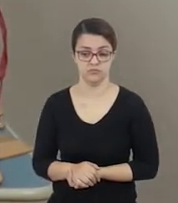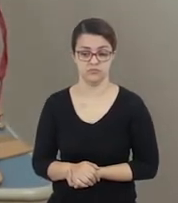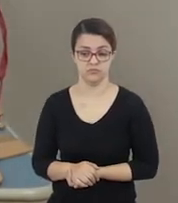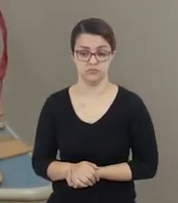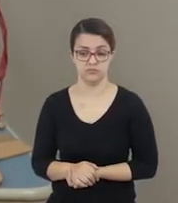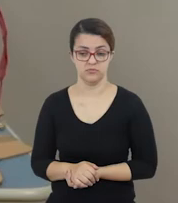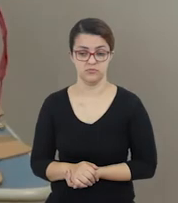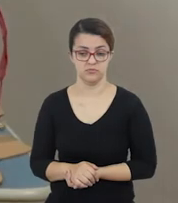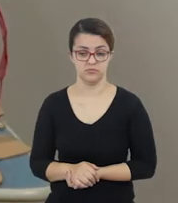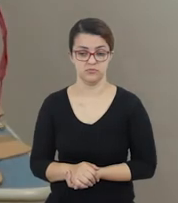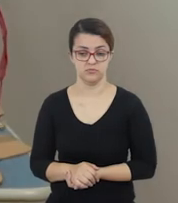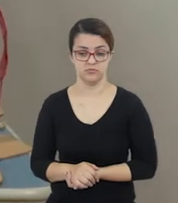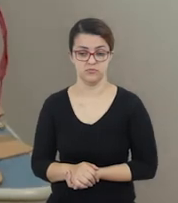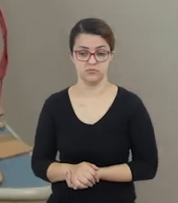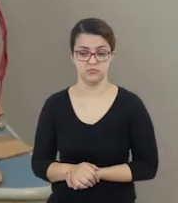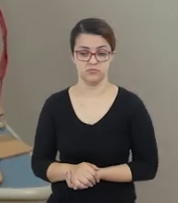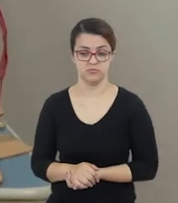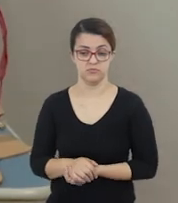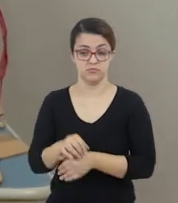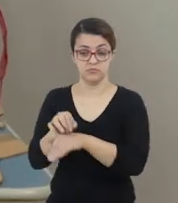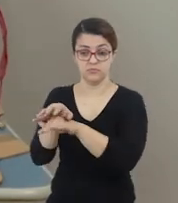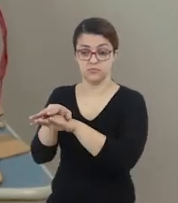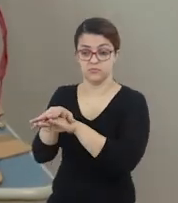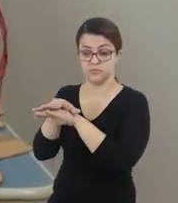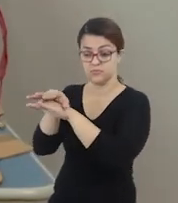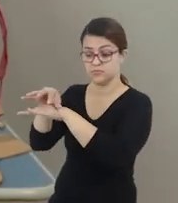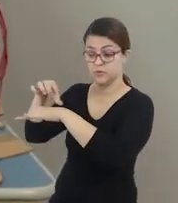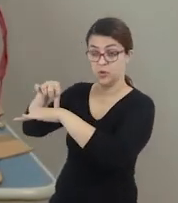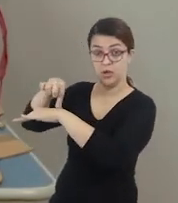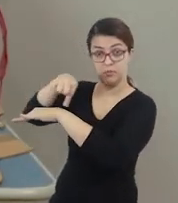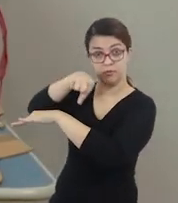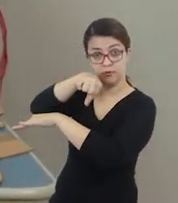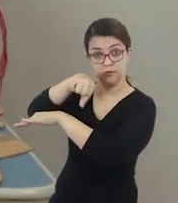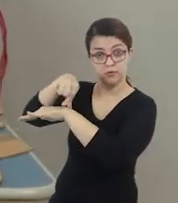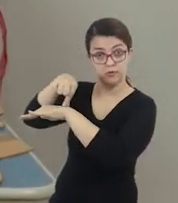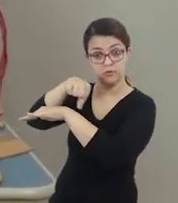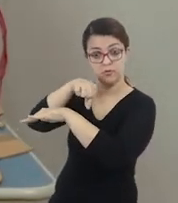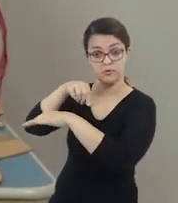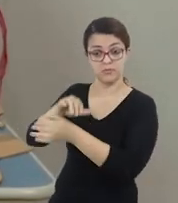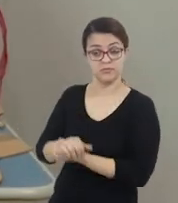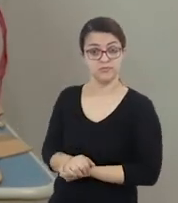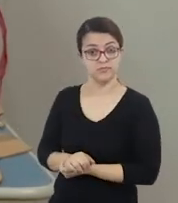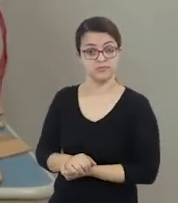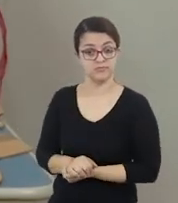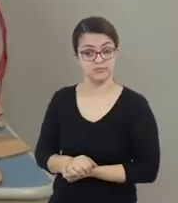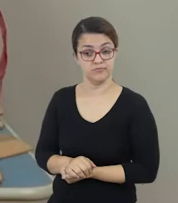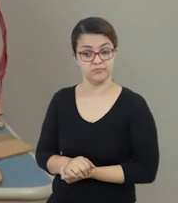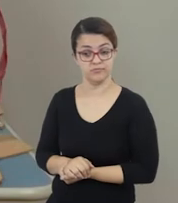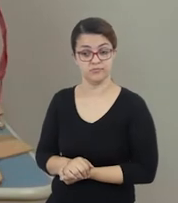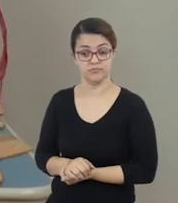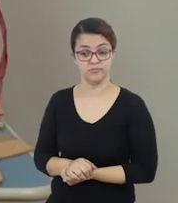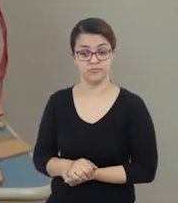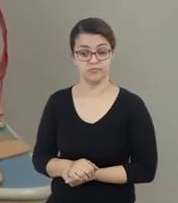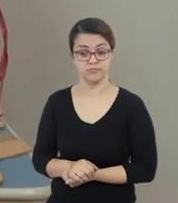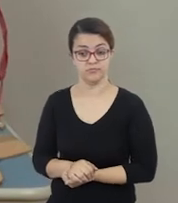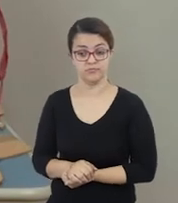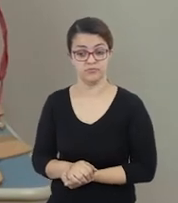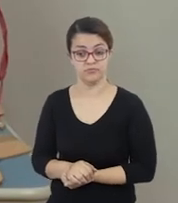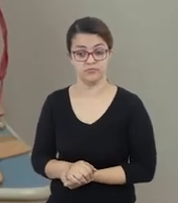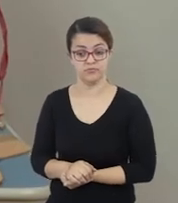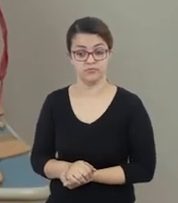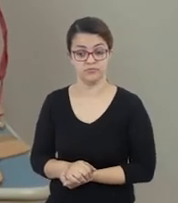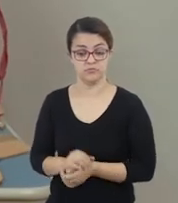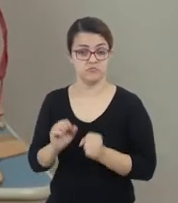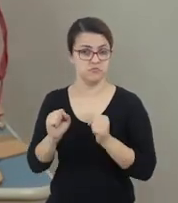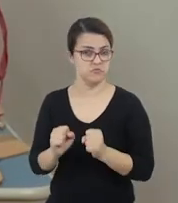E o rabinho, né? Um rabinho pequenininho aqui atrás também. E aqui está a nossa tartaruguinha. Vocês